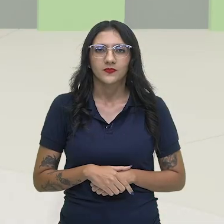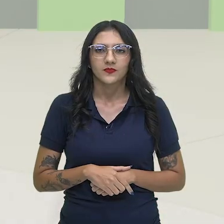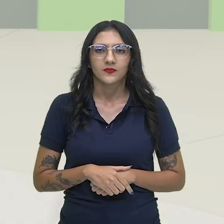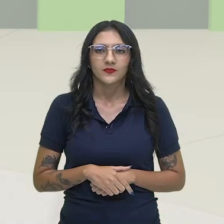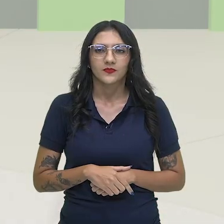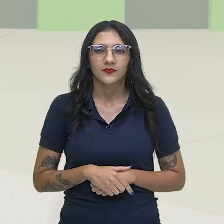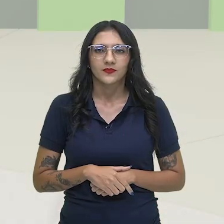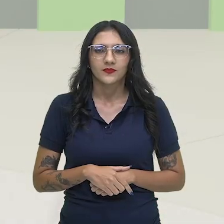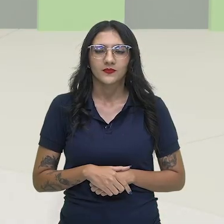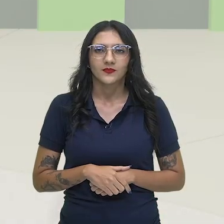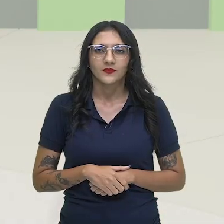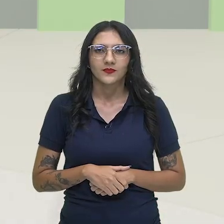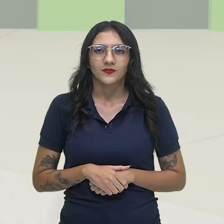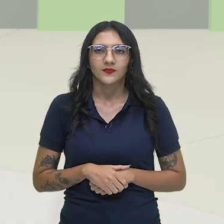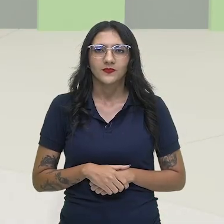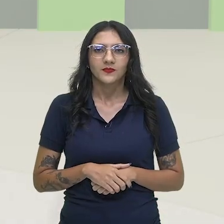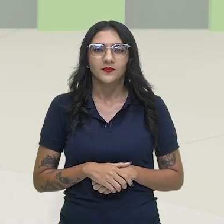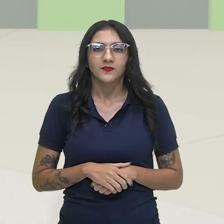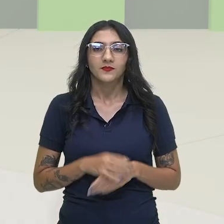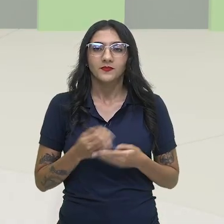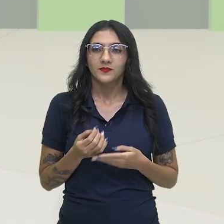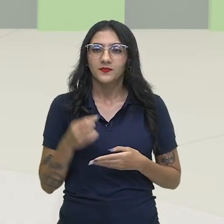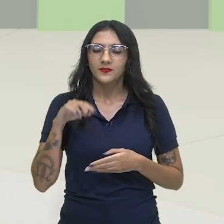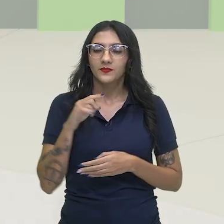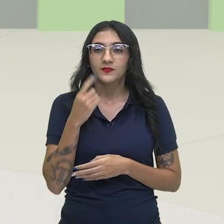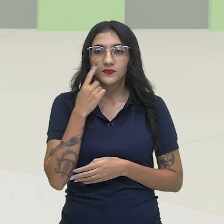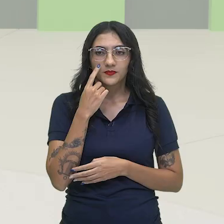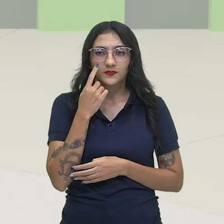Acabamos de ver um exemplo de uma